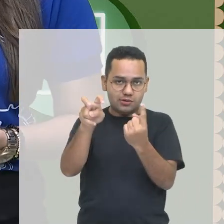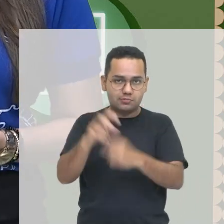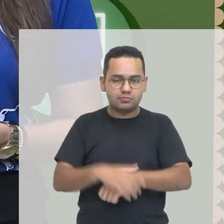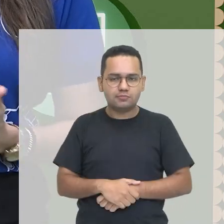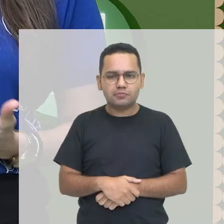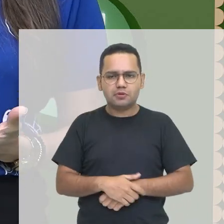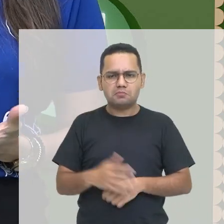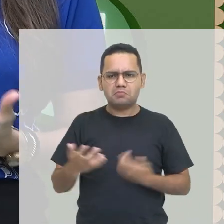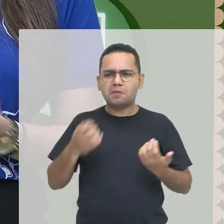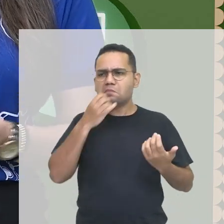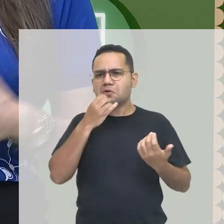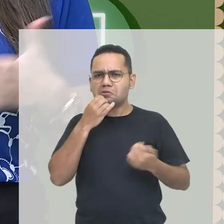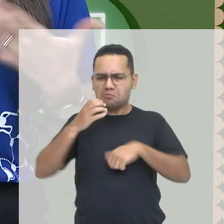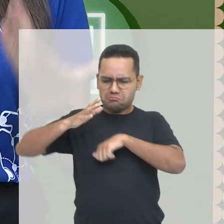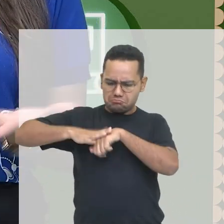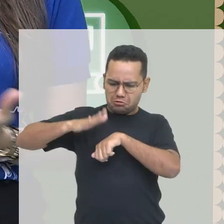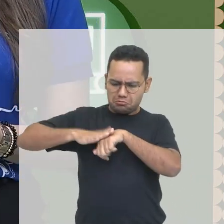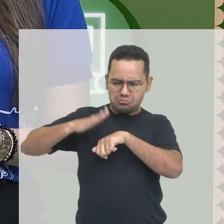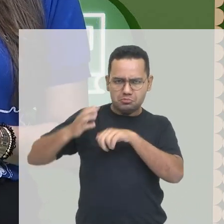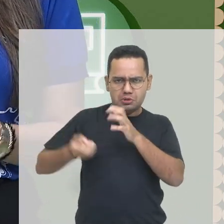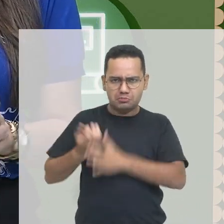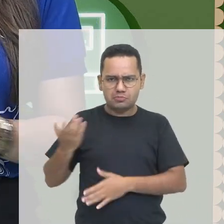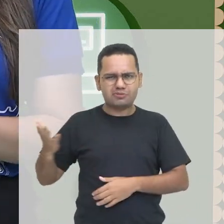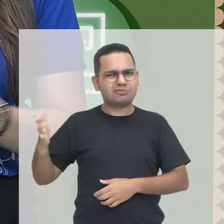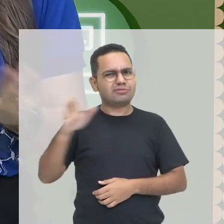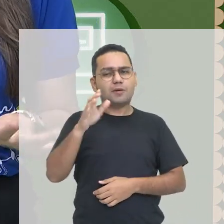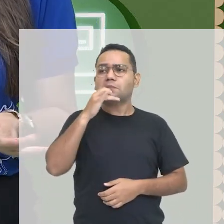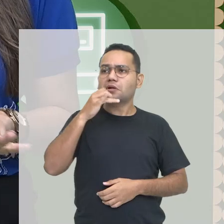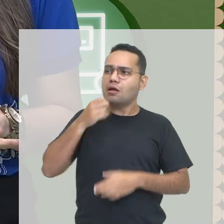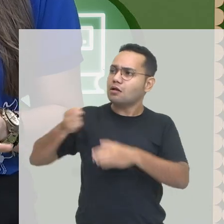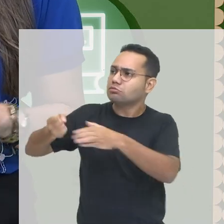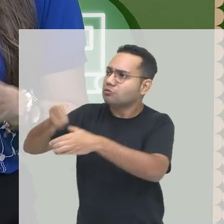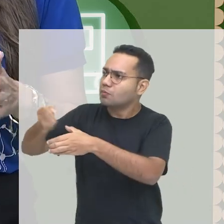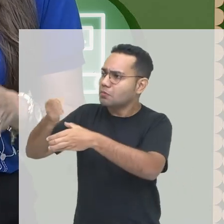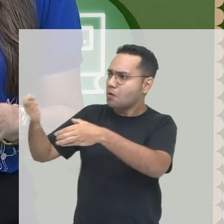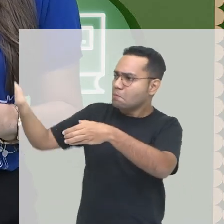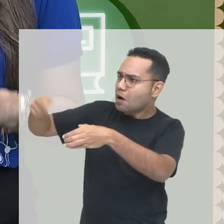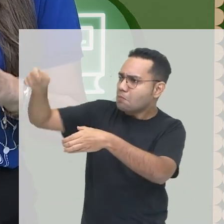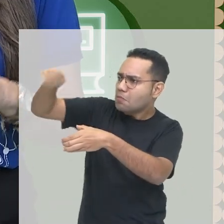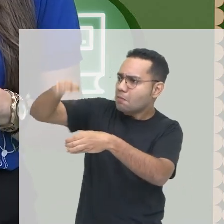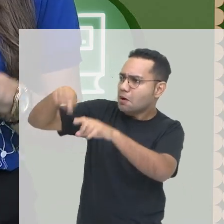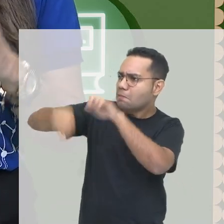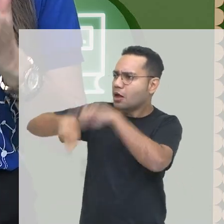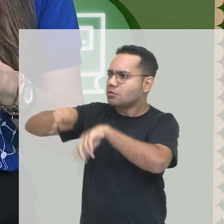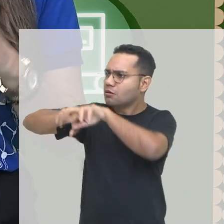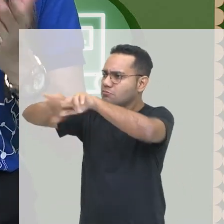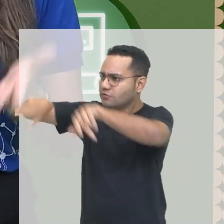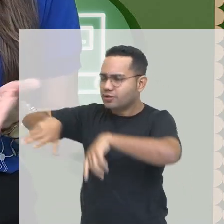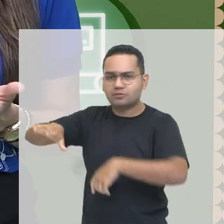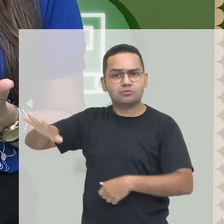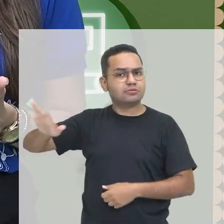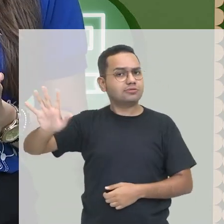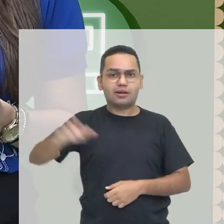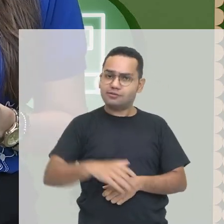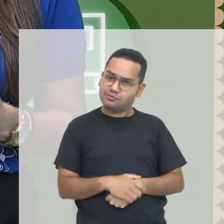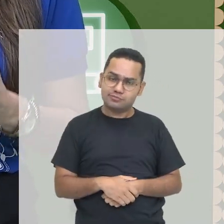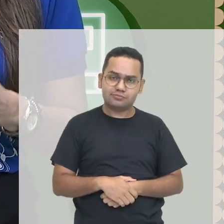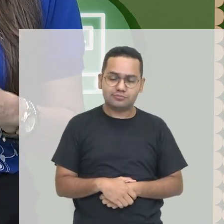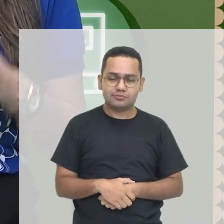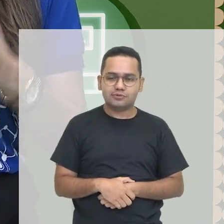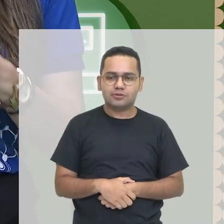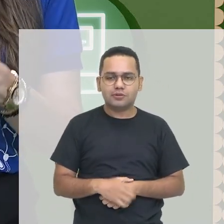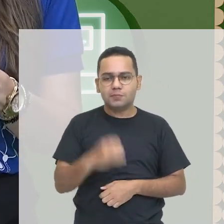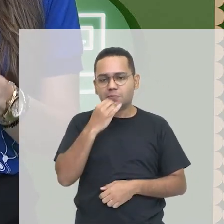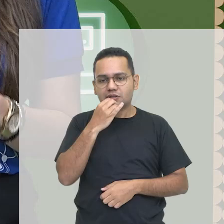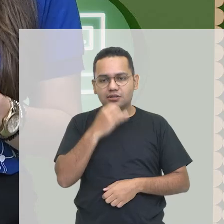questão, professora, mas eu vou na cozinha, eu faço o meu alimento. Não é isso. Você não seria heterotrófico